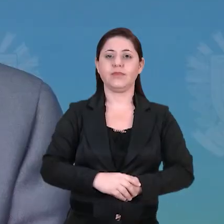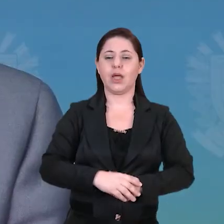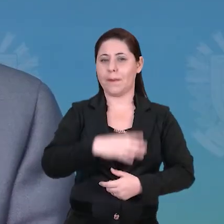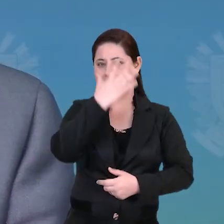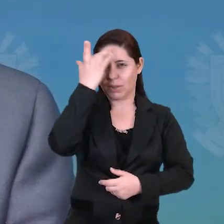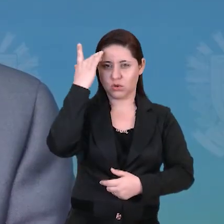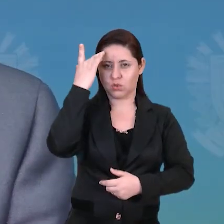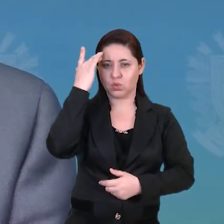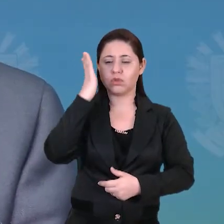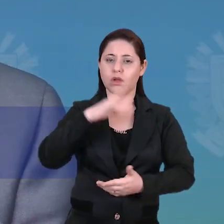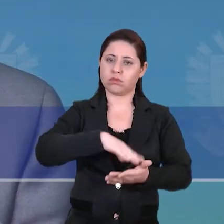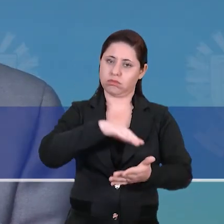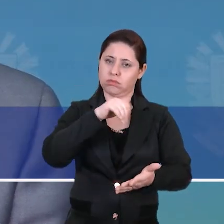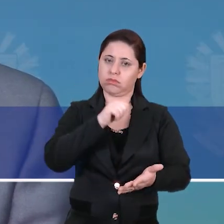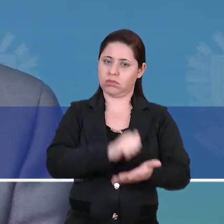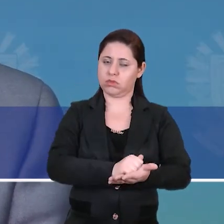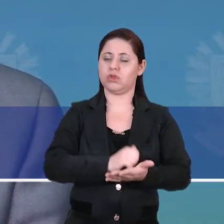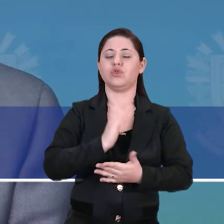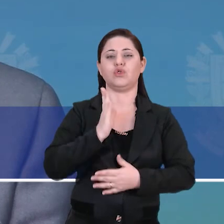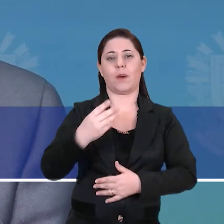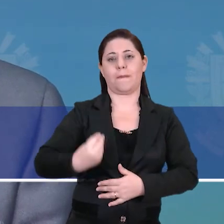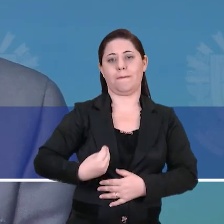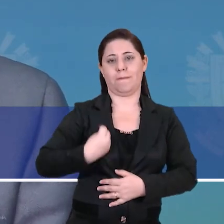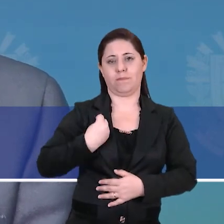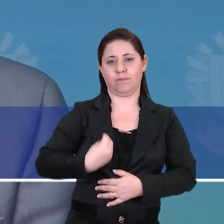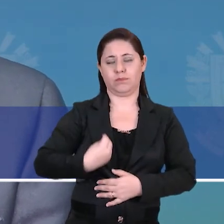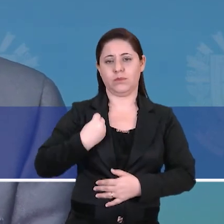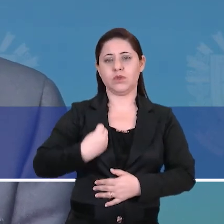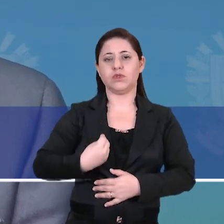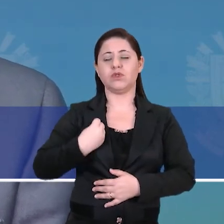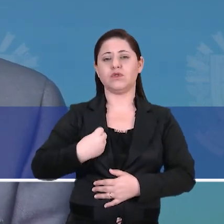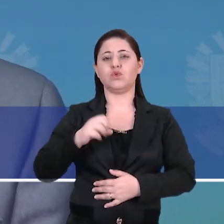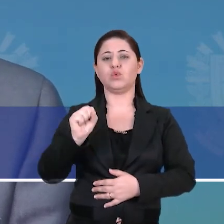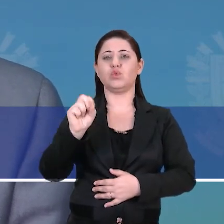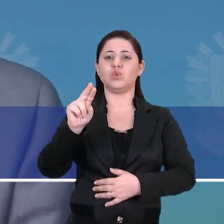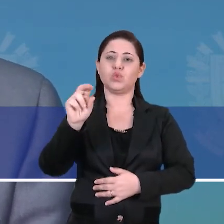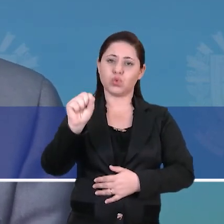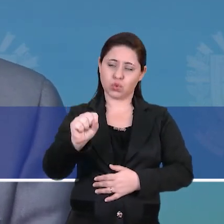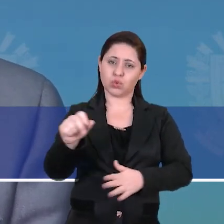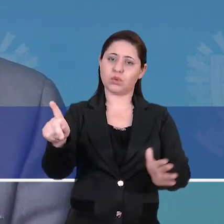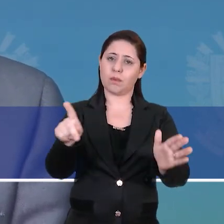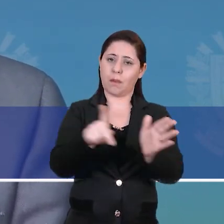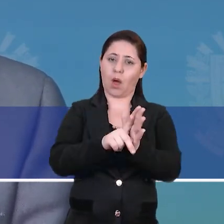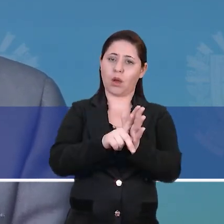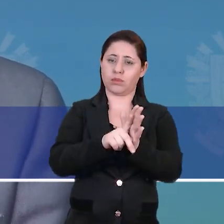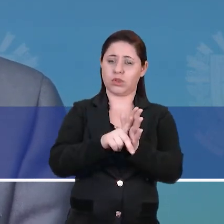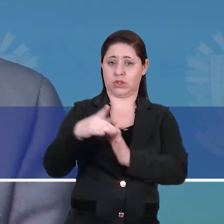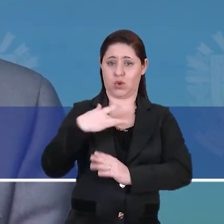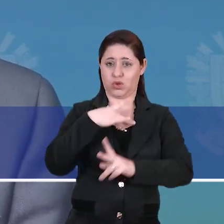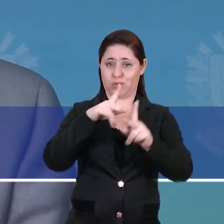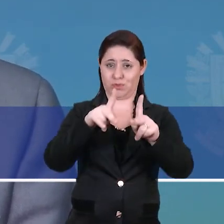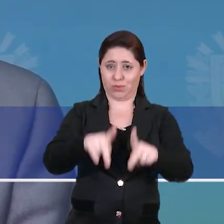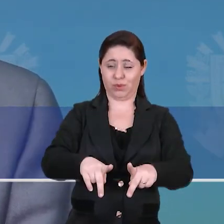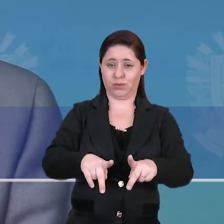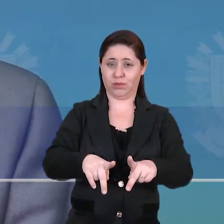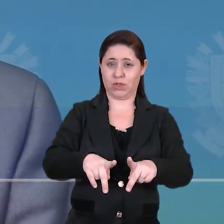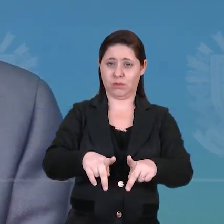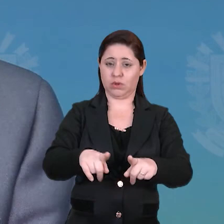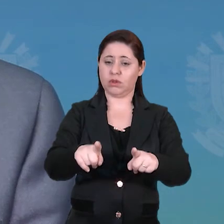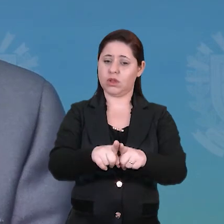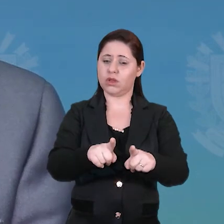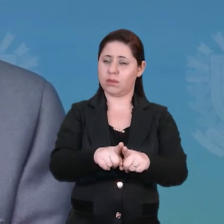já estão cadastradas, pessoas que já fazem parte do sistema público de saúde, que já estão